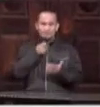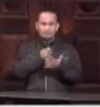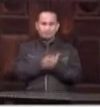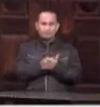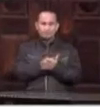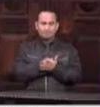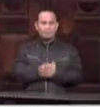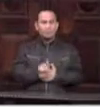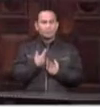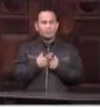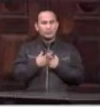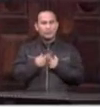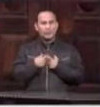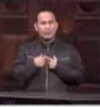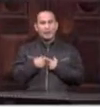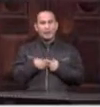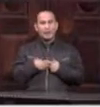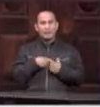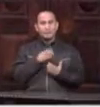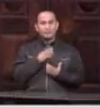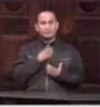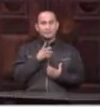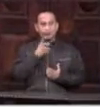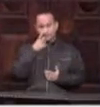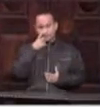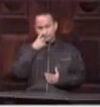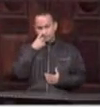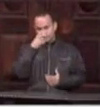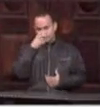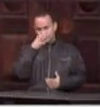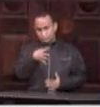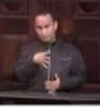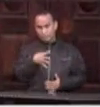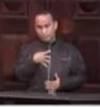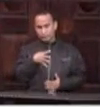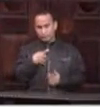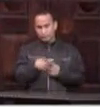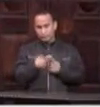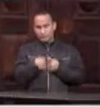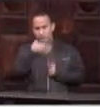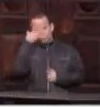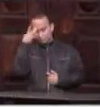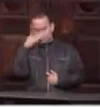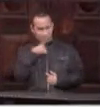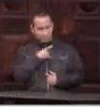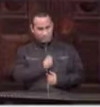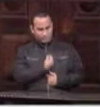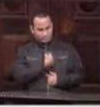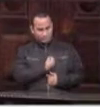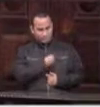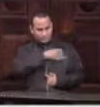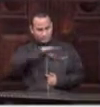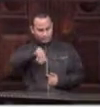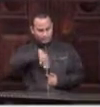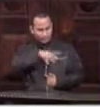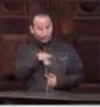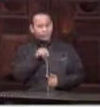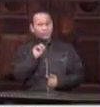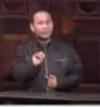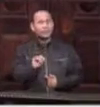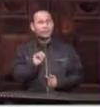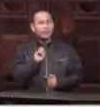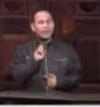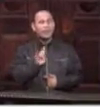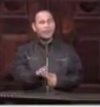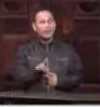civil e criminalmente, e a gente tem que enfrentar aqueles elementos que ainda fazem parte do que estrutura